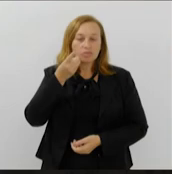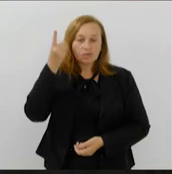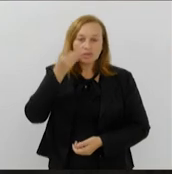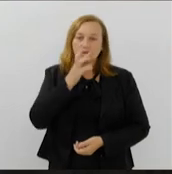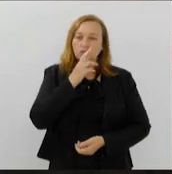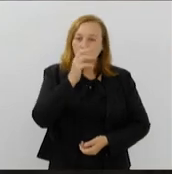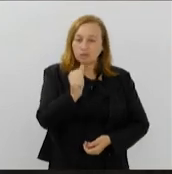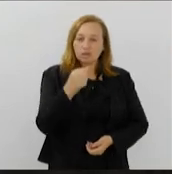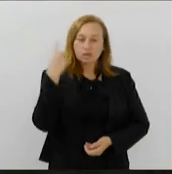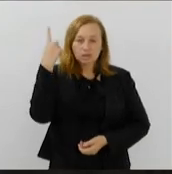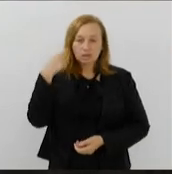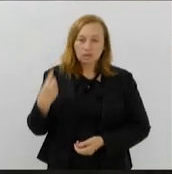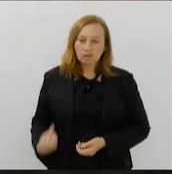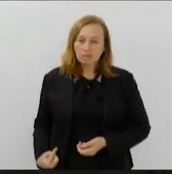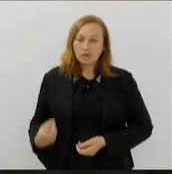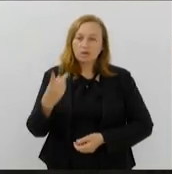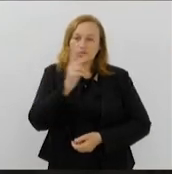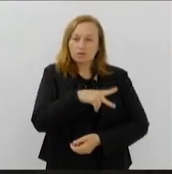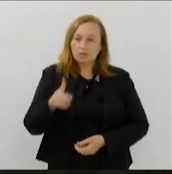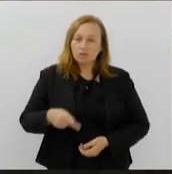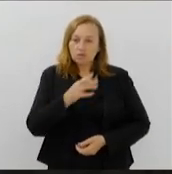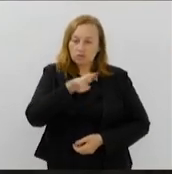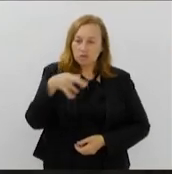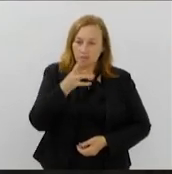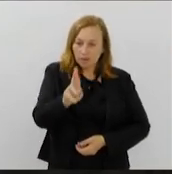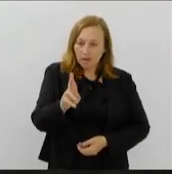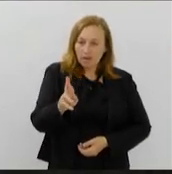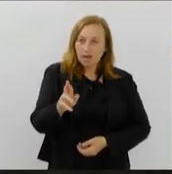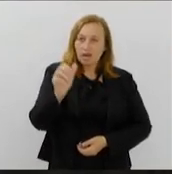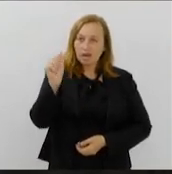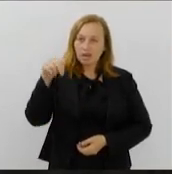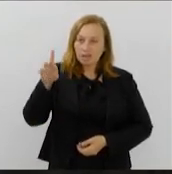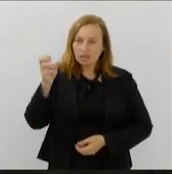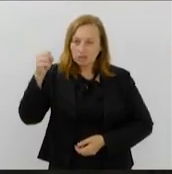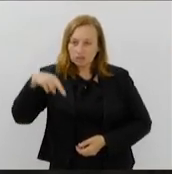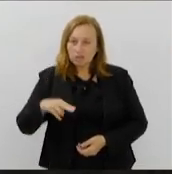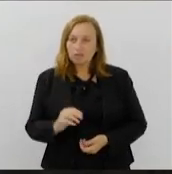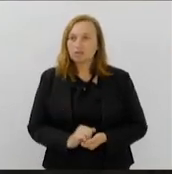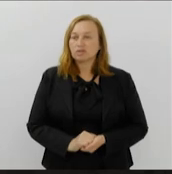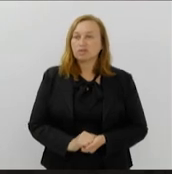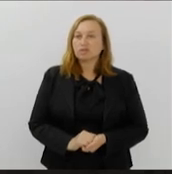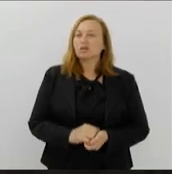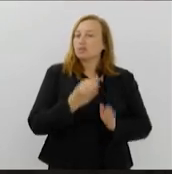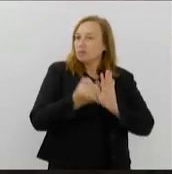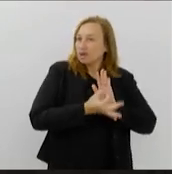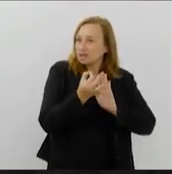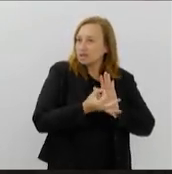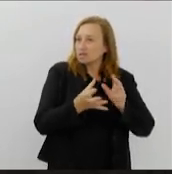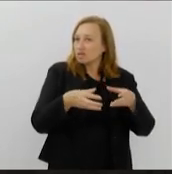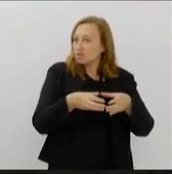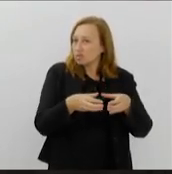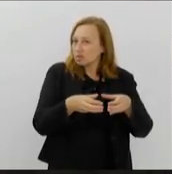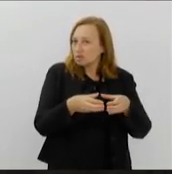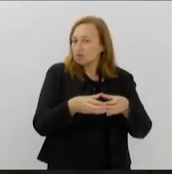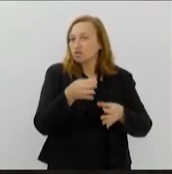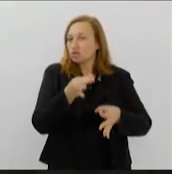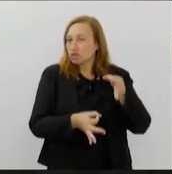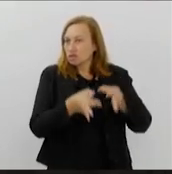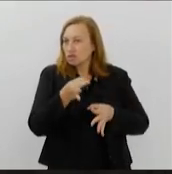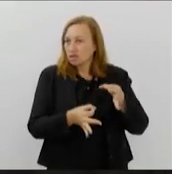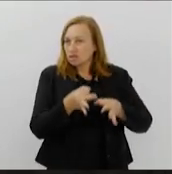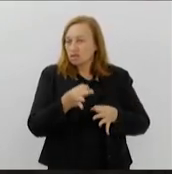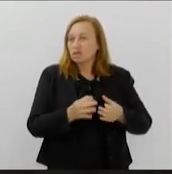Rodrigo Amorim, Dani Balbi, professor Josemar, Rodrigo Amorim e Anderson Moraes. Pendendo de pareceres das comissões Constituição e